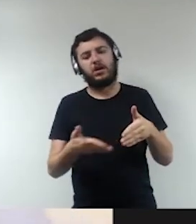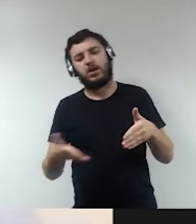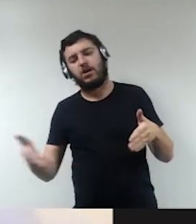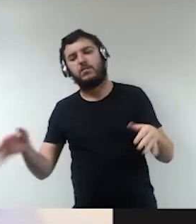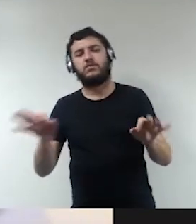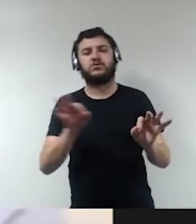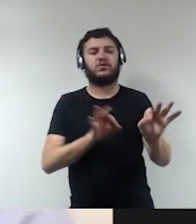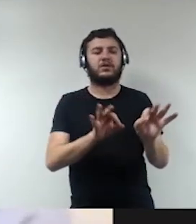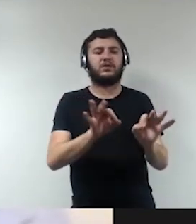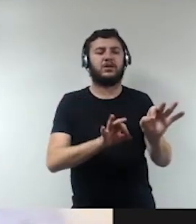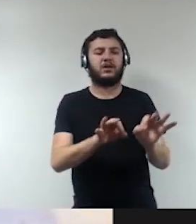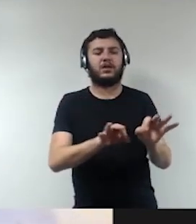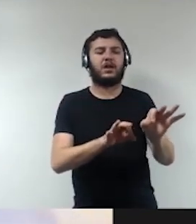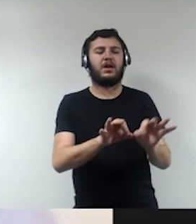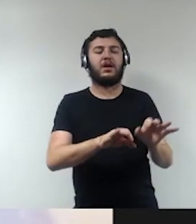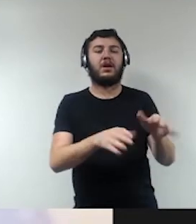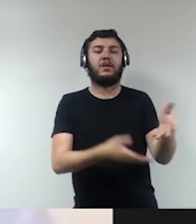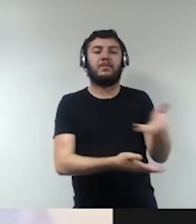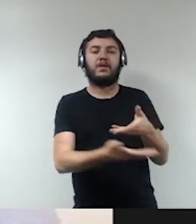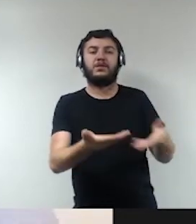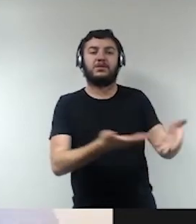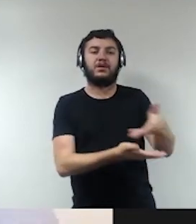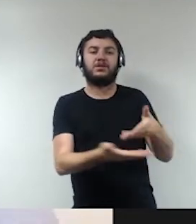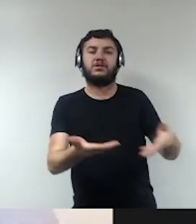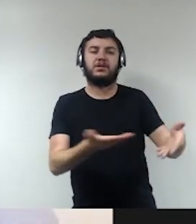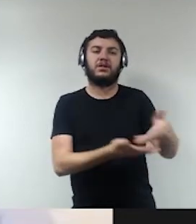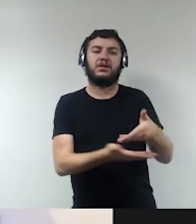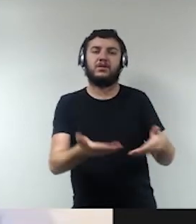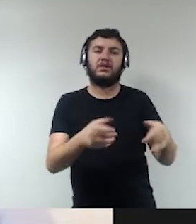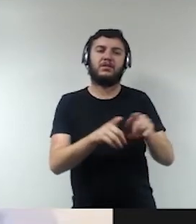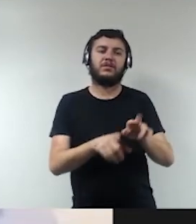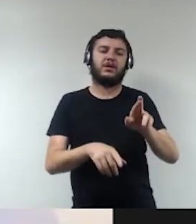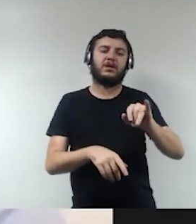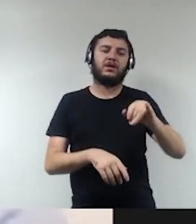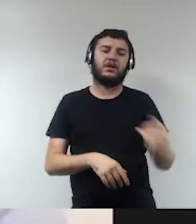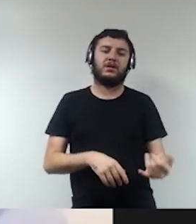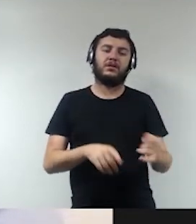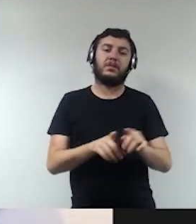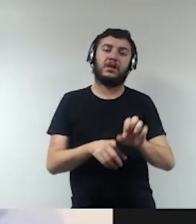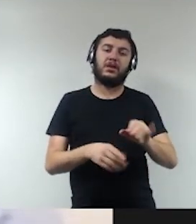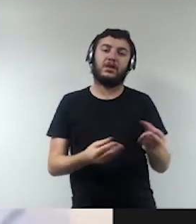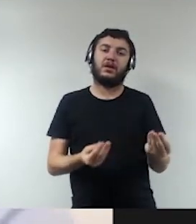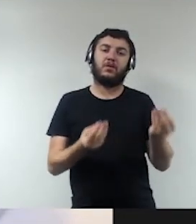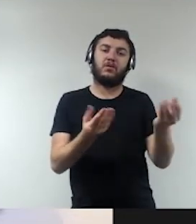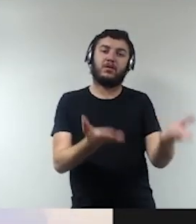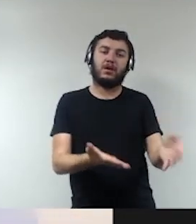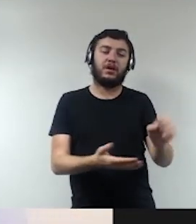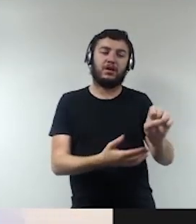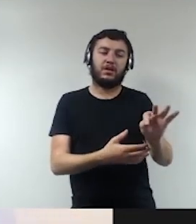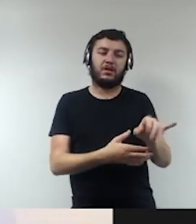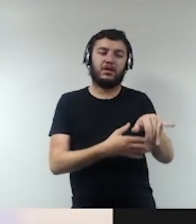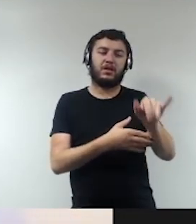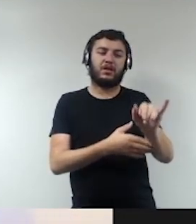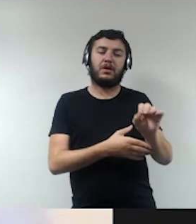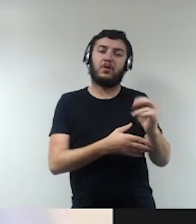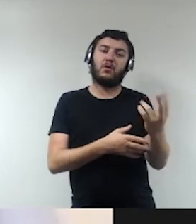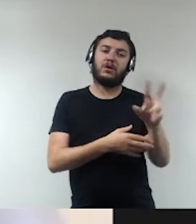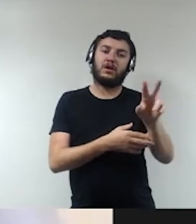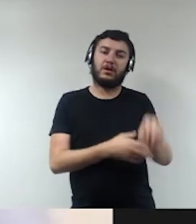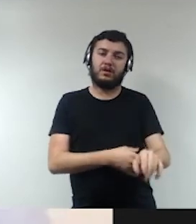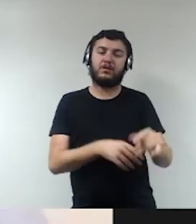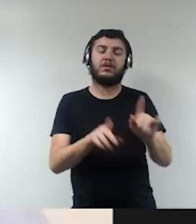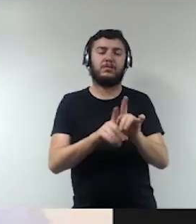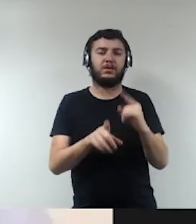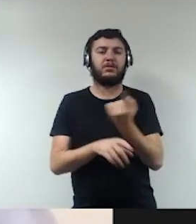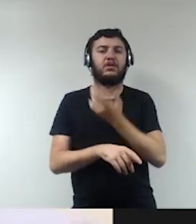numa RJ, se antes da concessão do STEI, se depois da concessão do STEI, leva em consideração efetivamente a